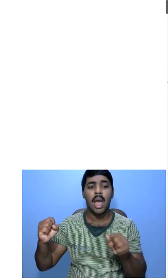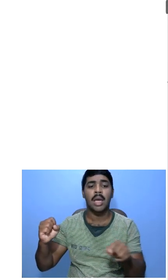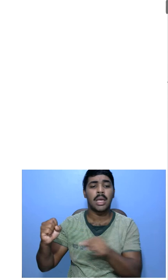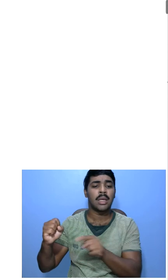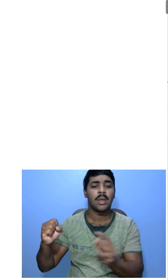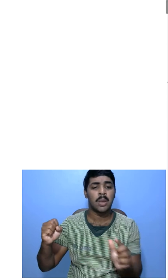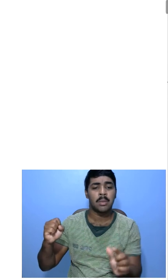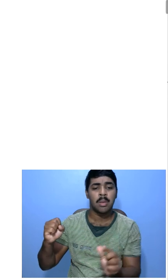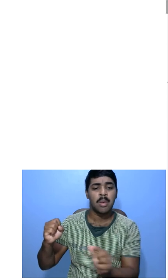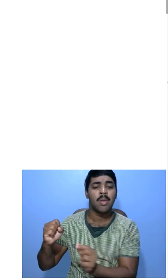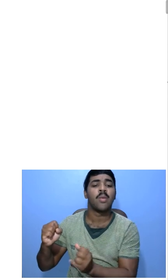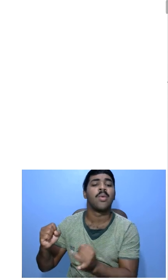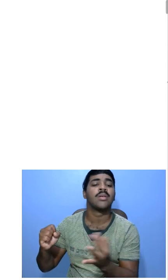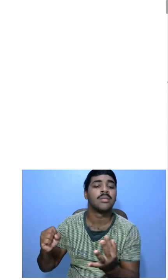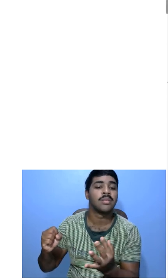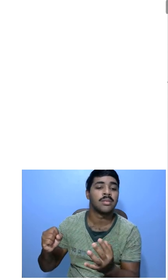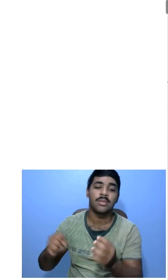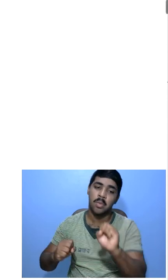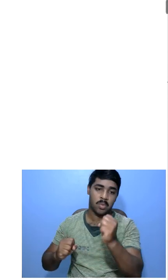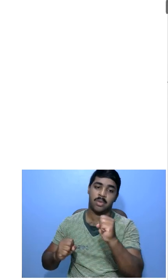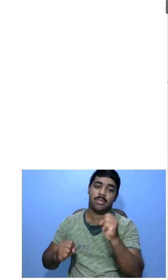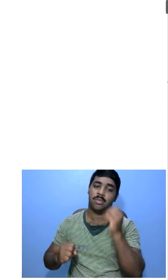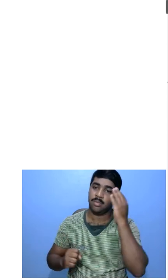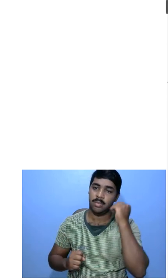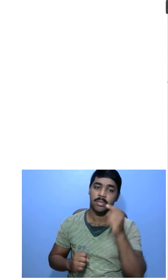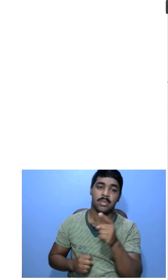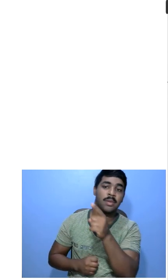unidades, então menos 8.